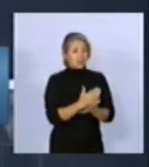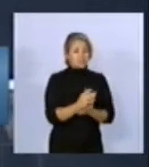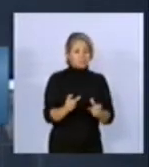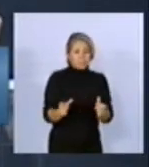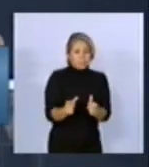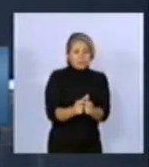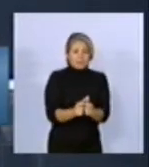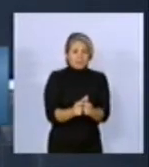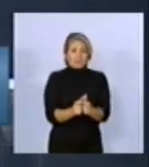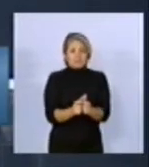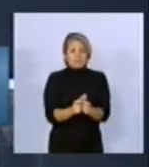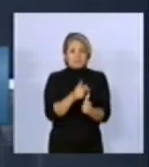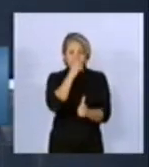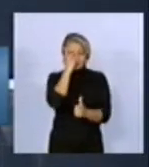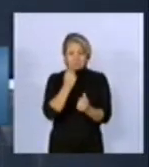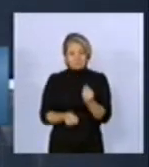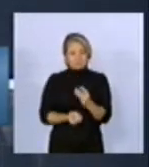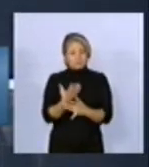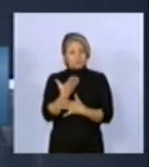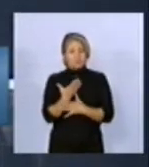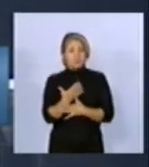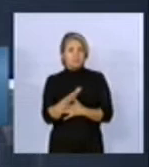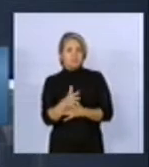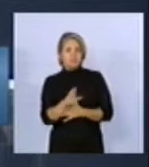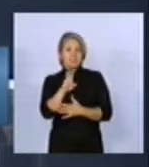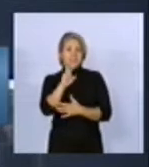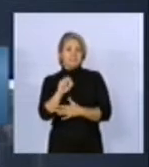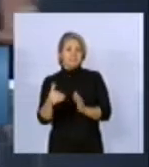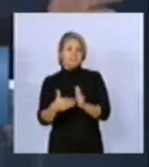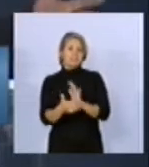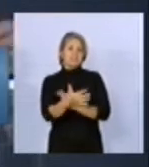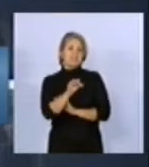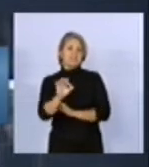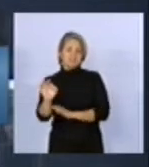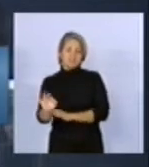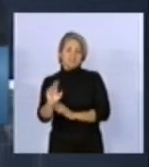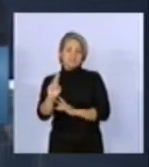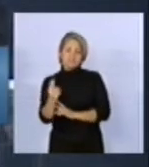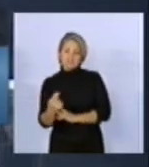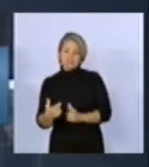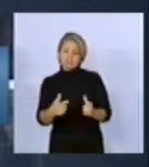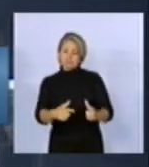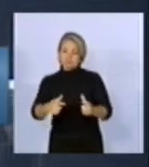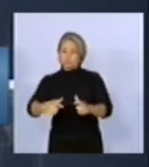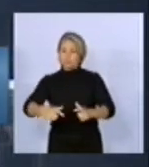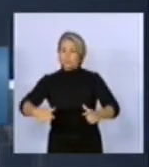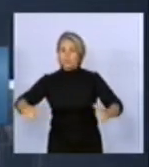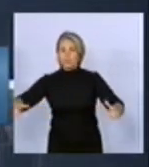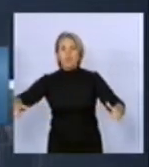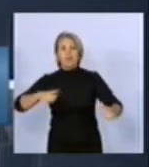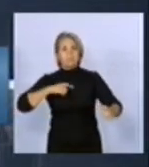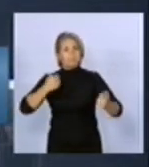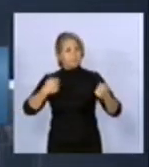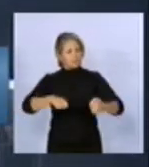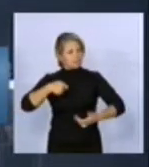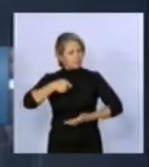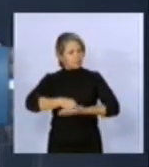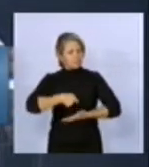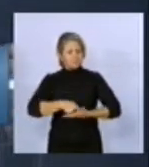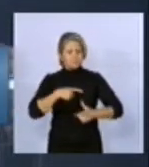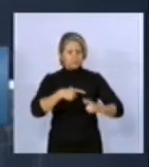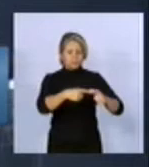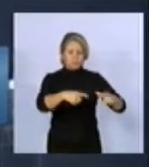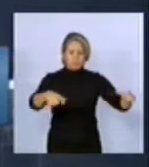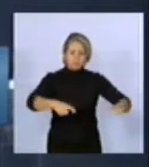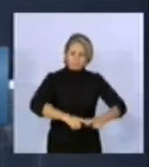50 ou no máximo em 100 hectares as máquinas exigem áreas e espaço maior para sua